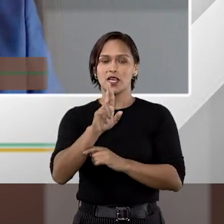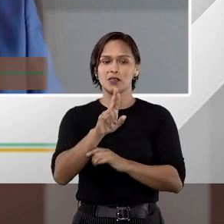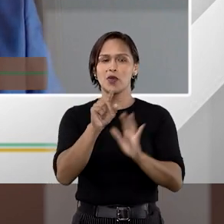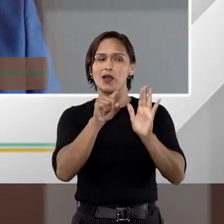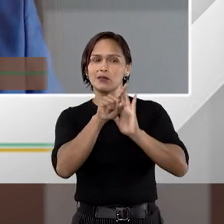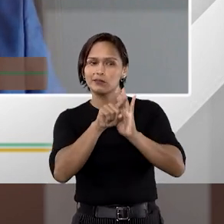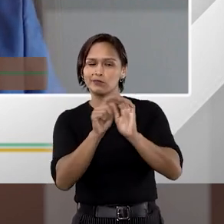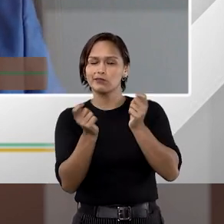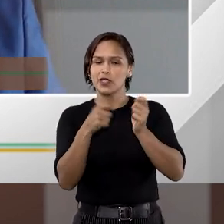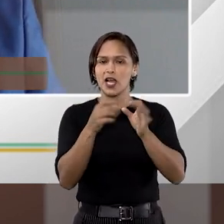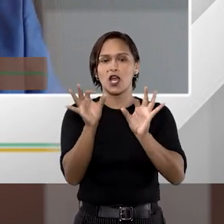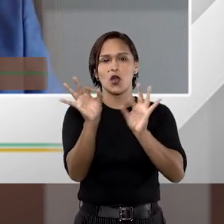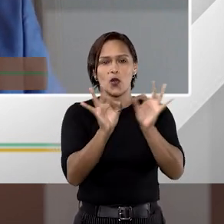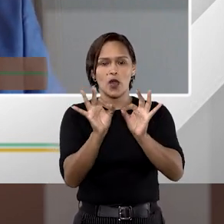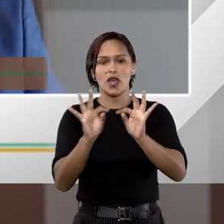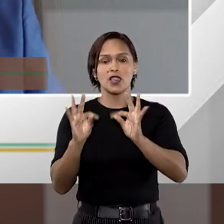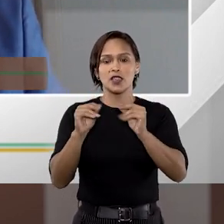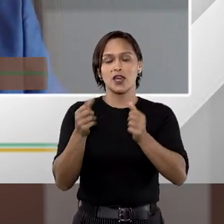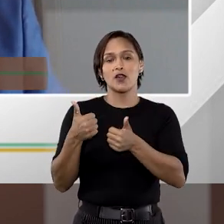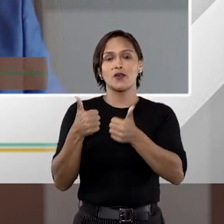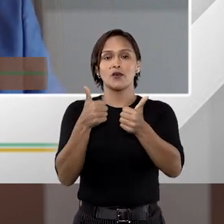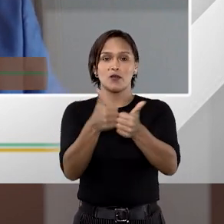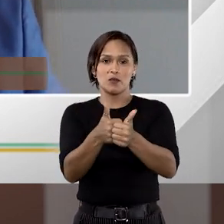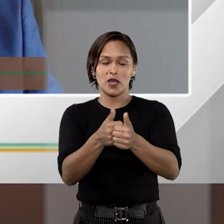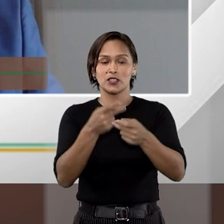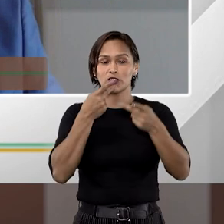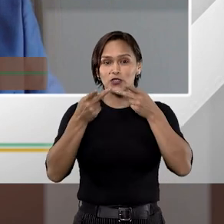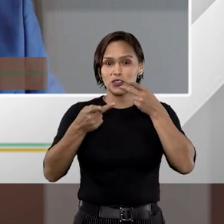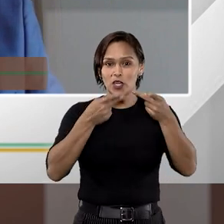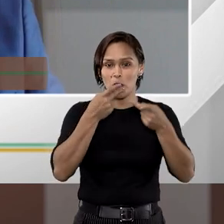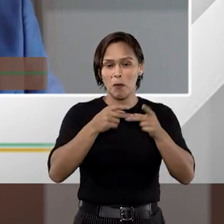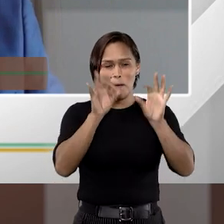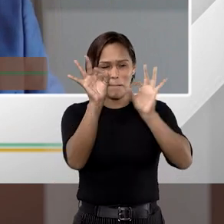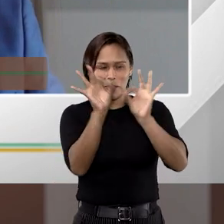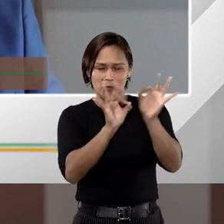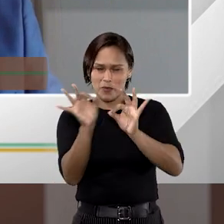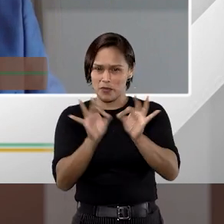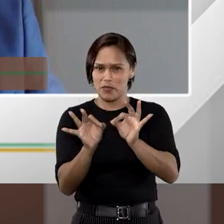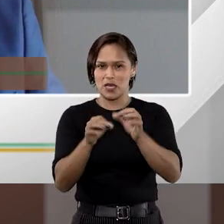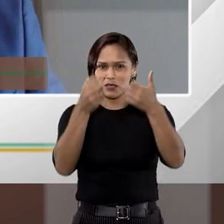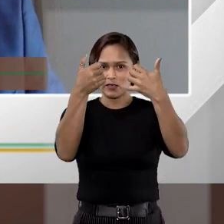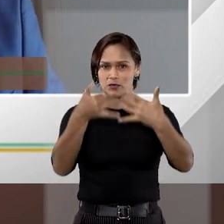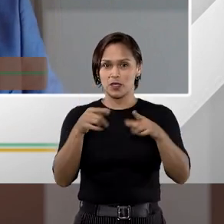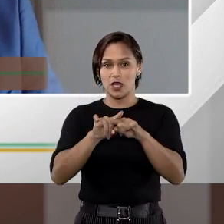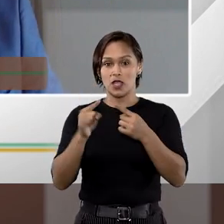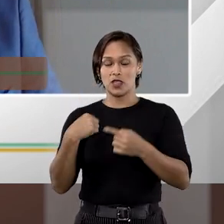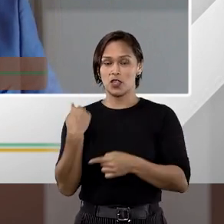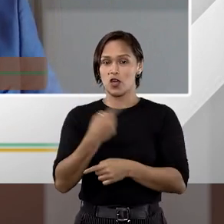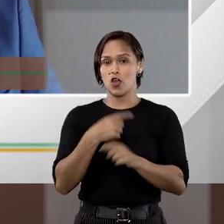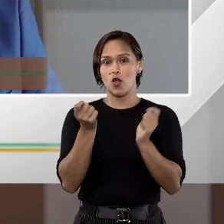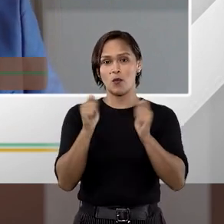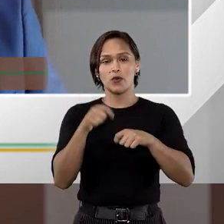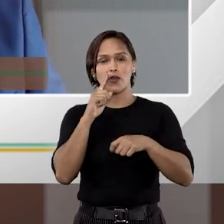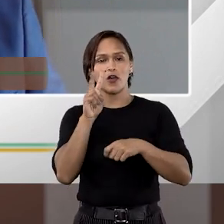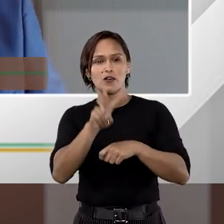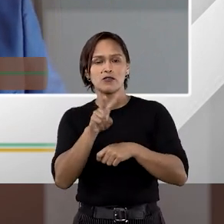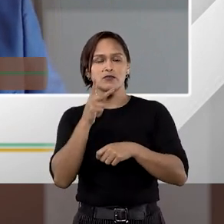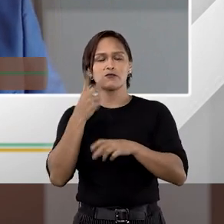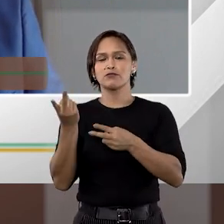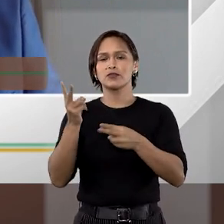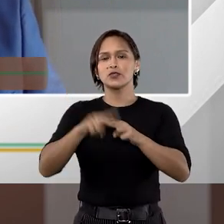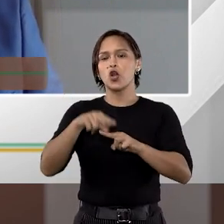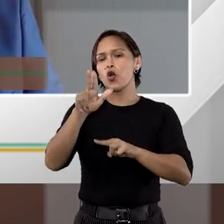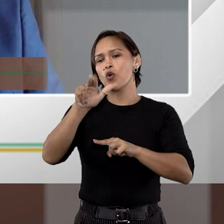resposta depende será correta sobretudo se vier acompanhada de argumentos bem articulados então nós podemos dizer que a